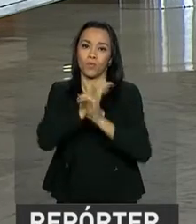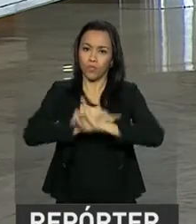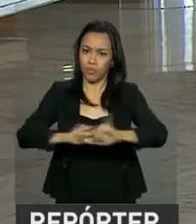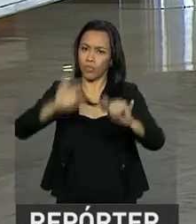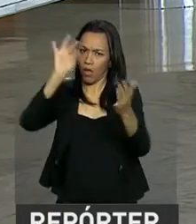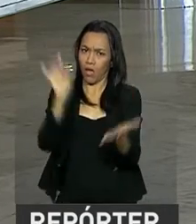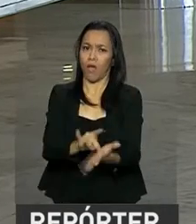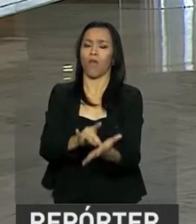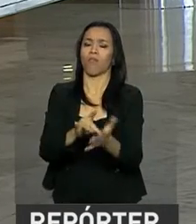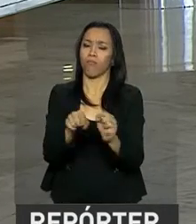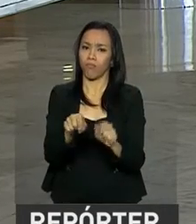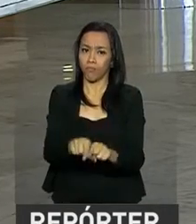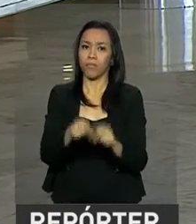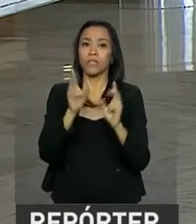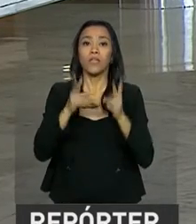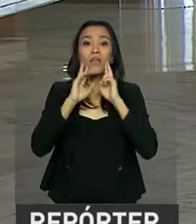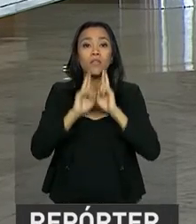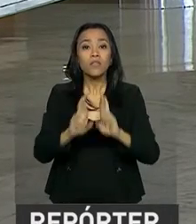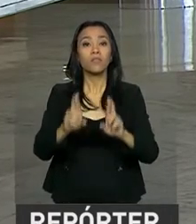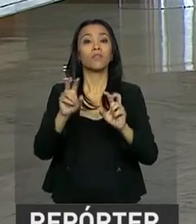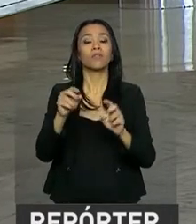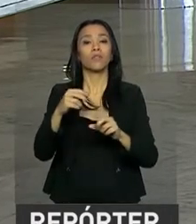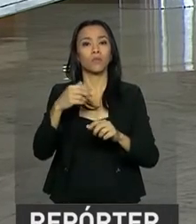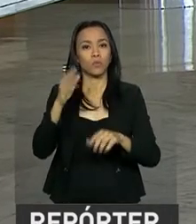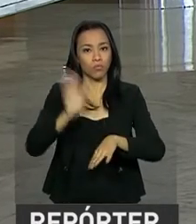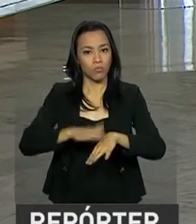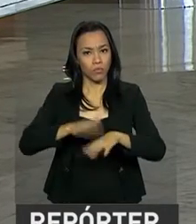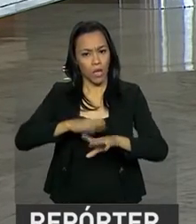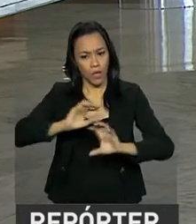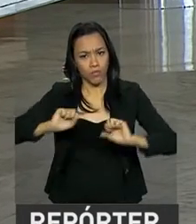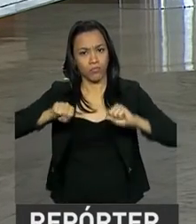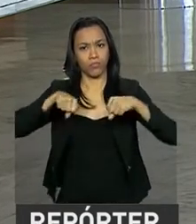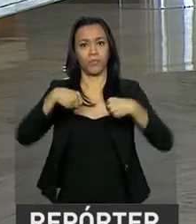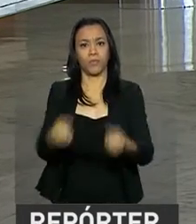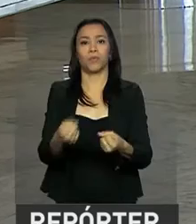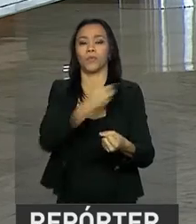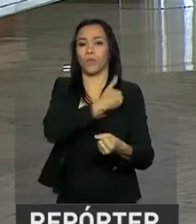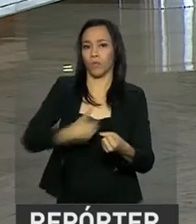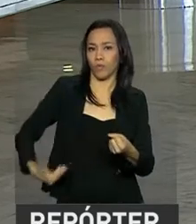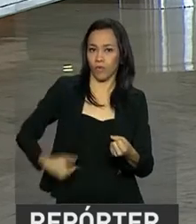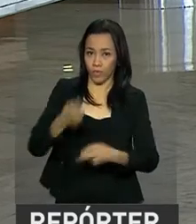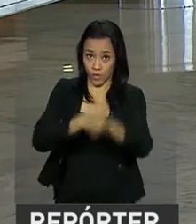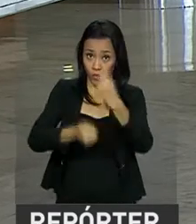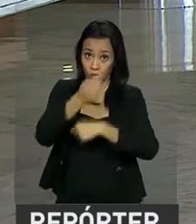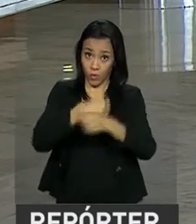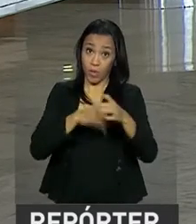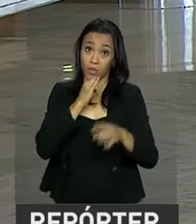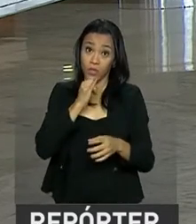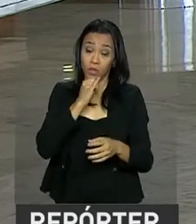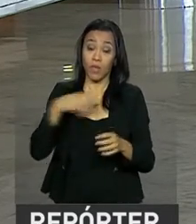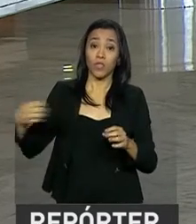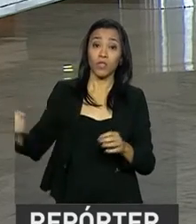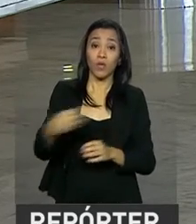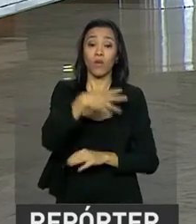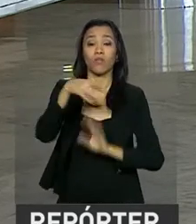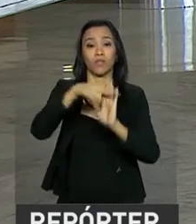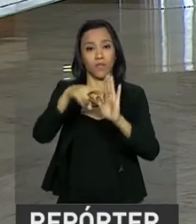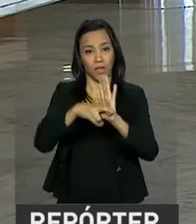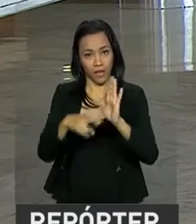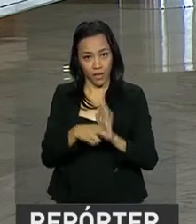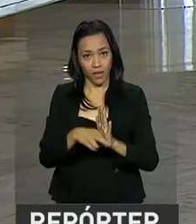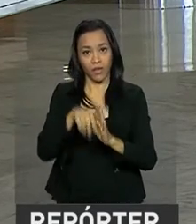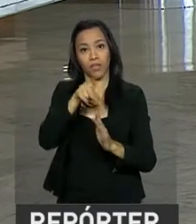realistas e já levam em conta as ações do governo para recuperar a economia como por exemplo o novo regime fiscal que limita os gastos